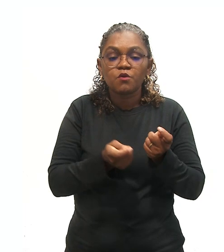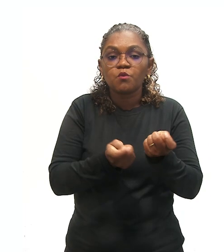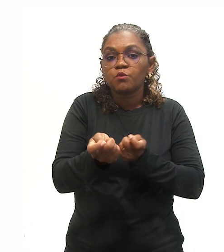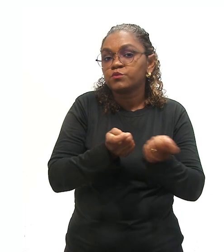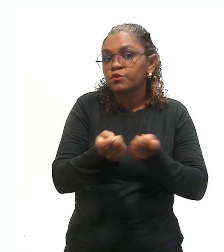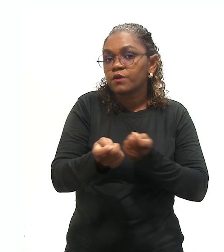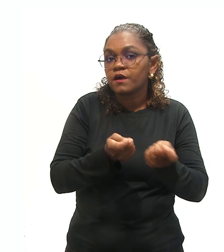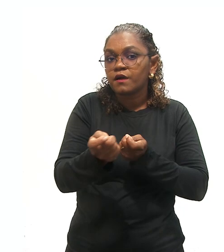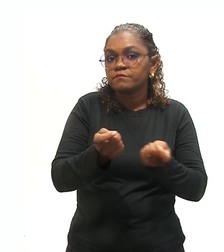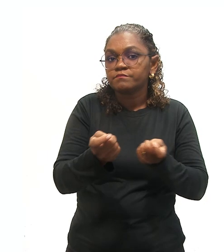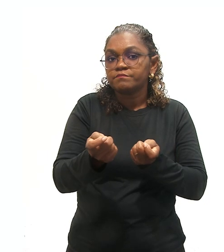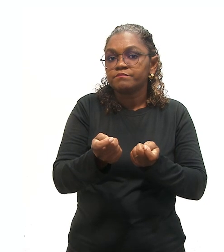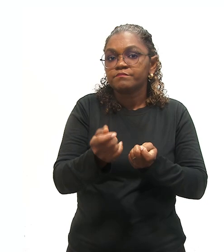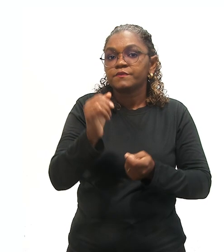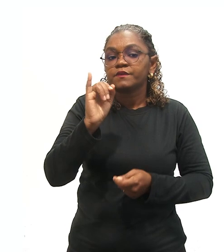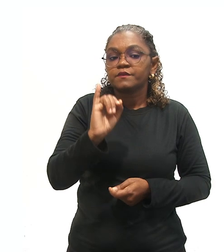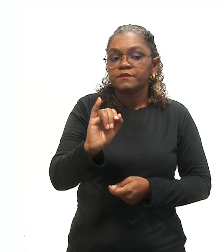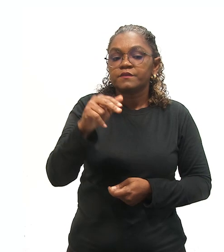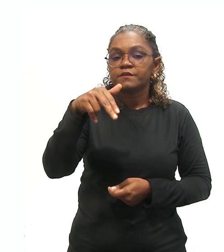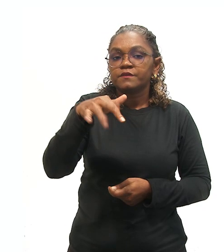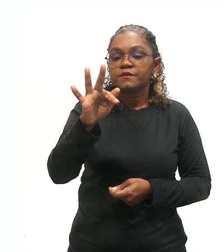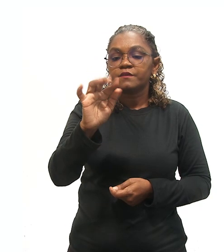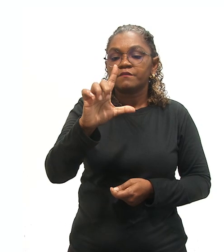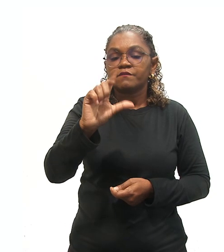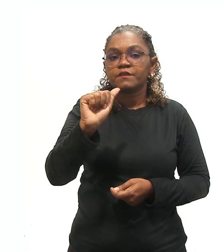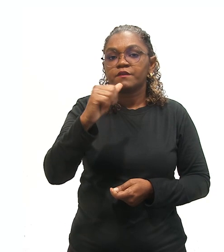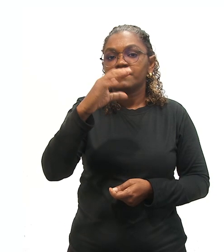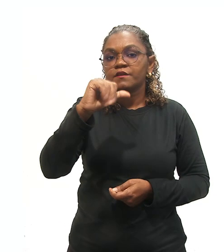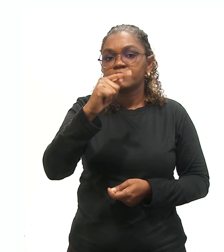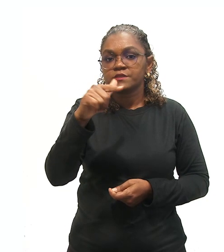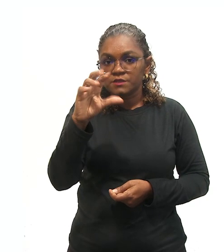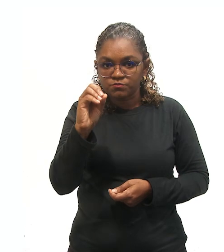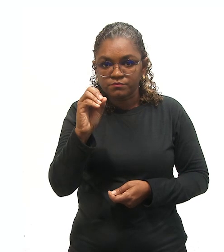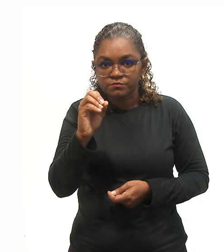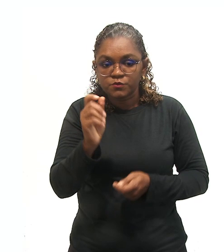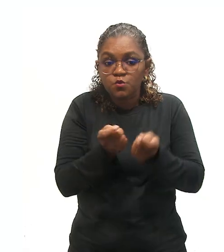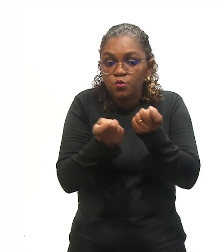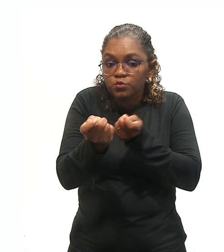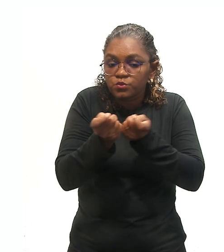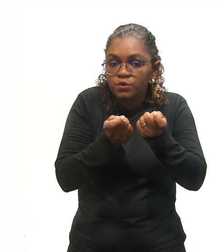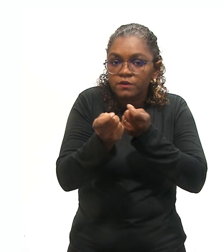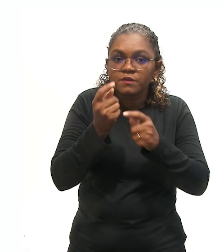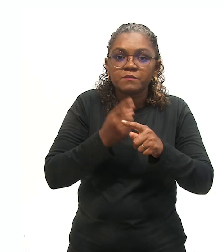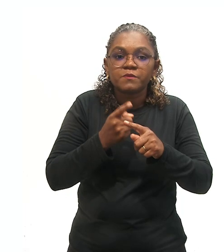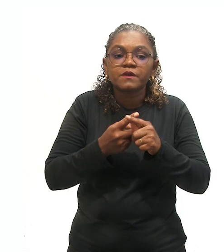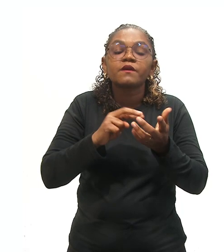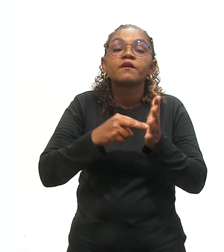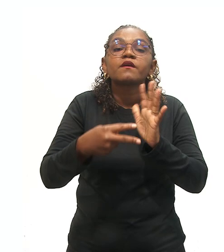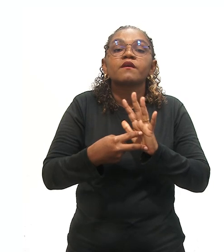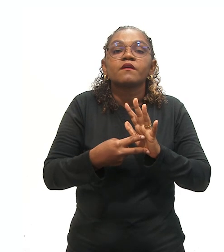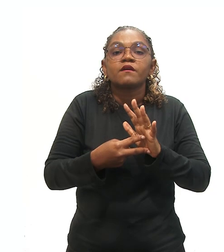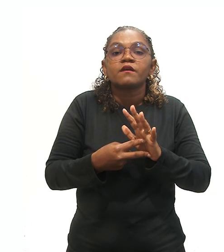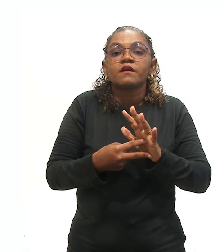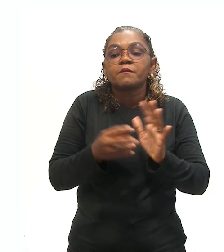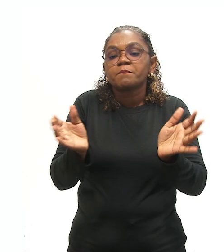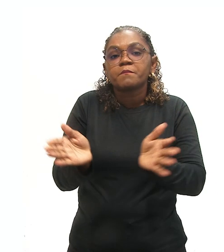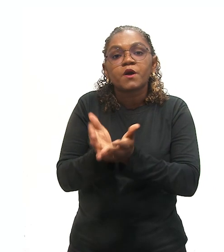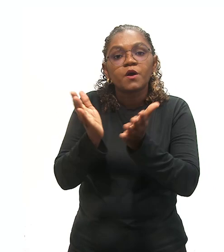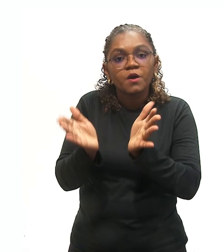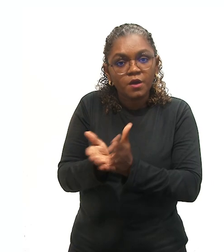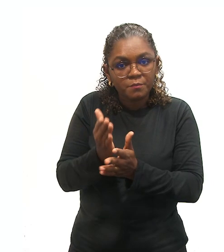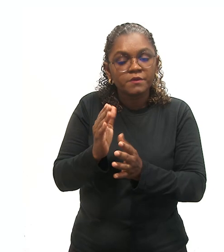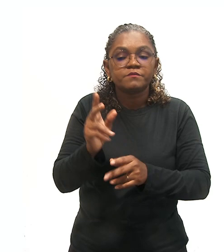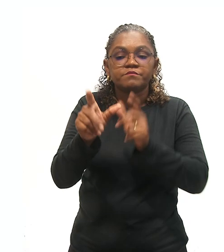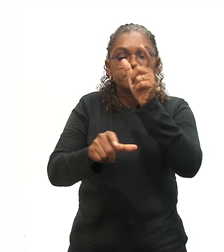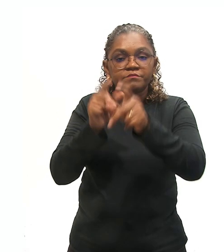inflação. Porque a inflação é uma forma de empobrecer a população. Por isso, manter o controle da inflação é um objetivo de suma importância, pois se torna